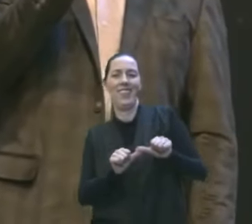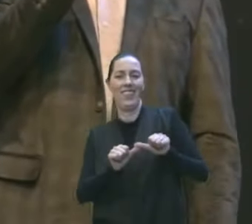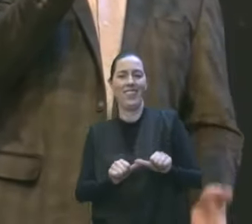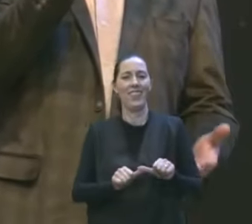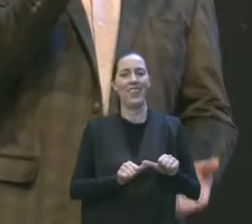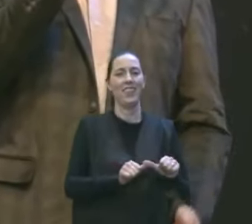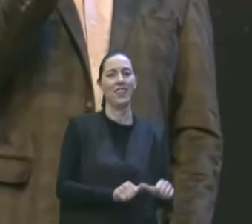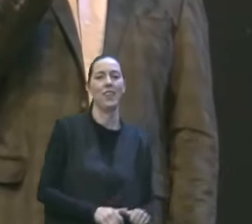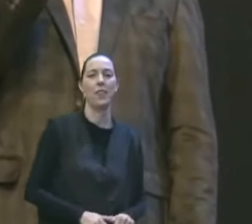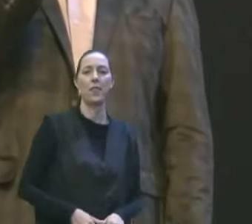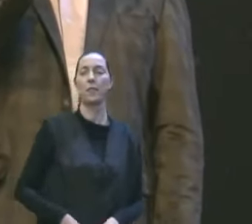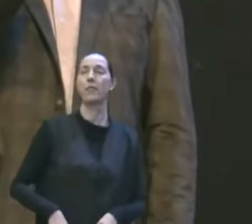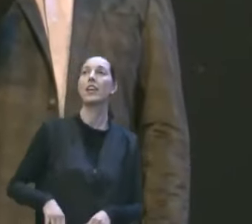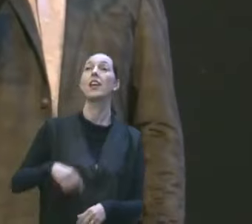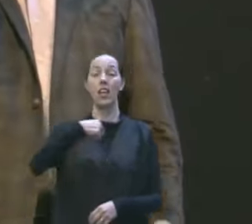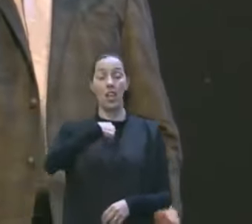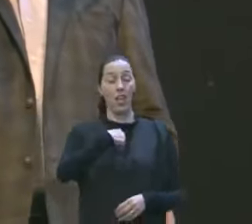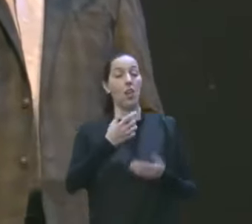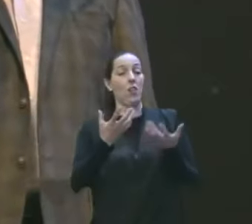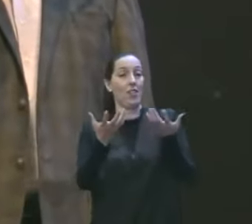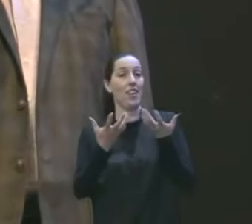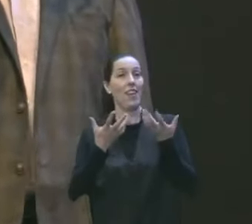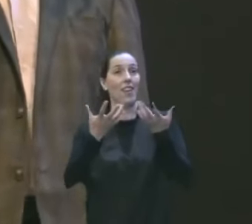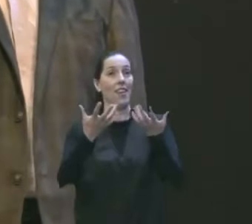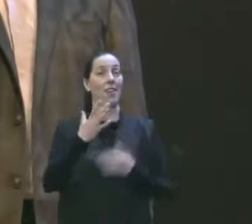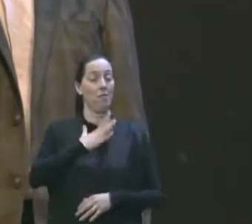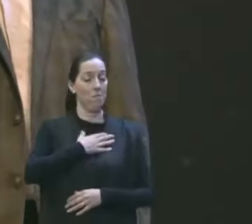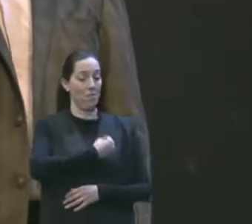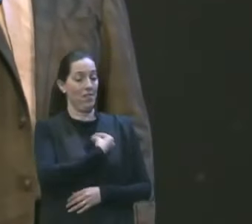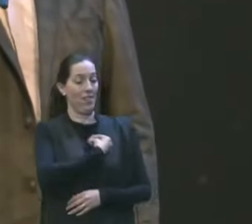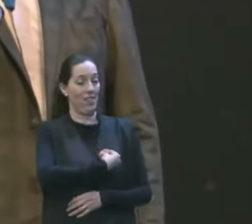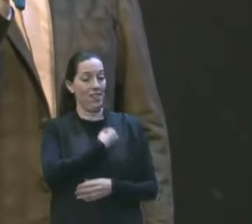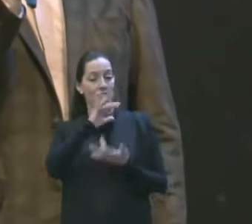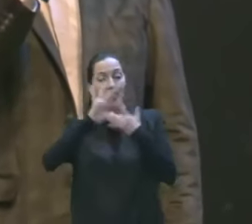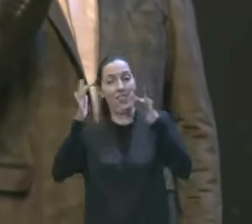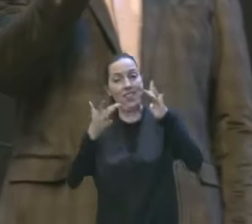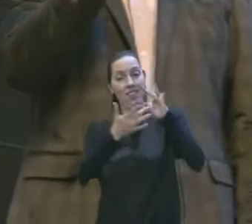Faz em mim morada permanente.